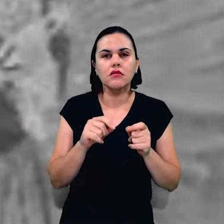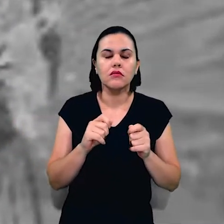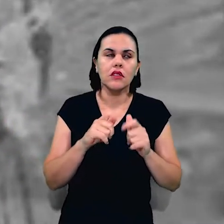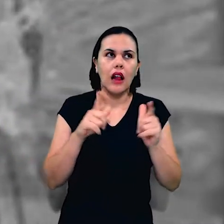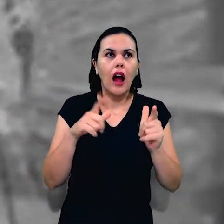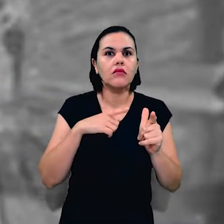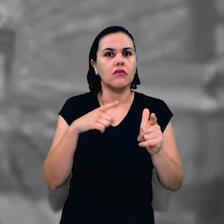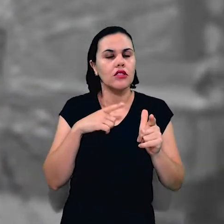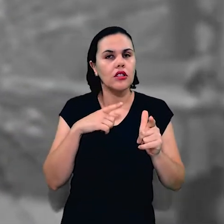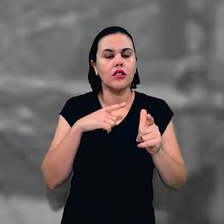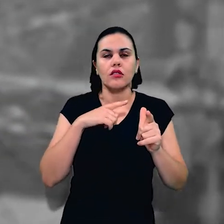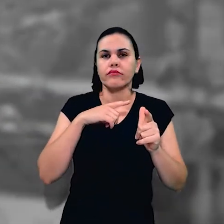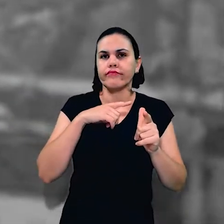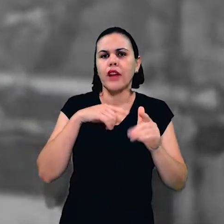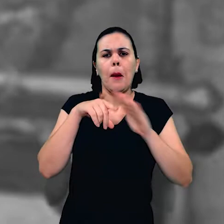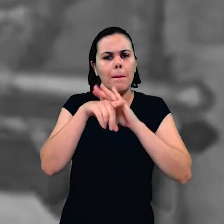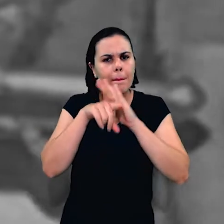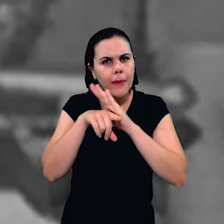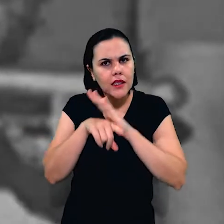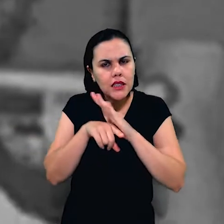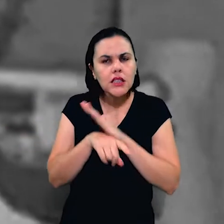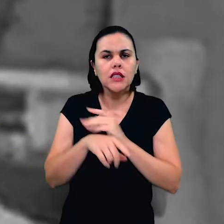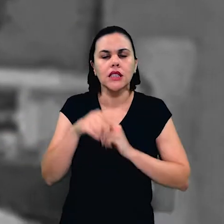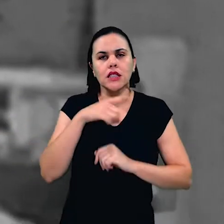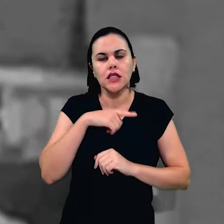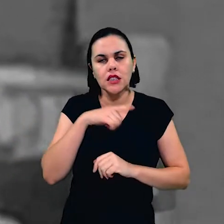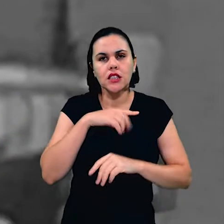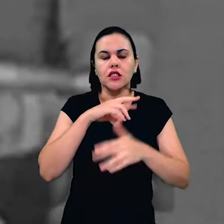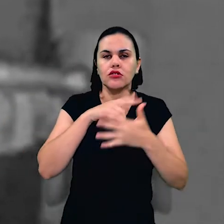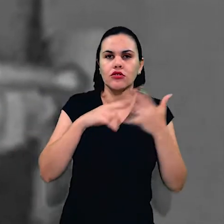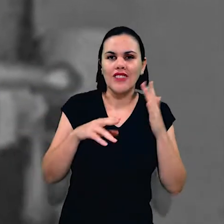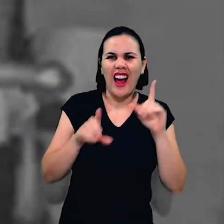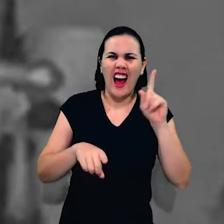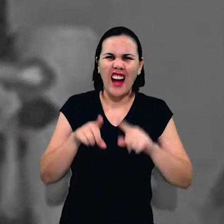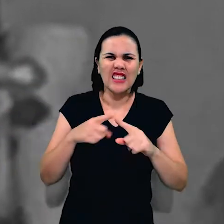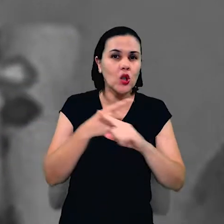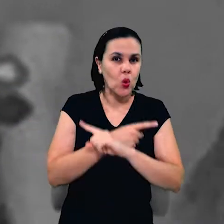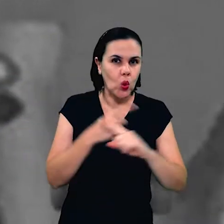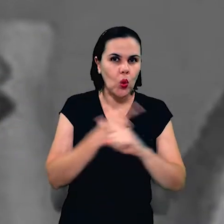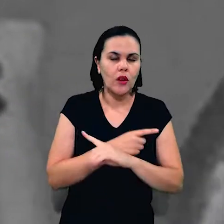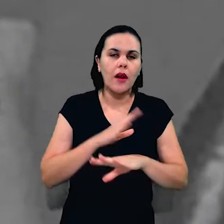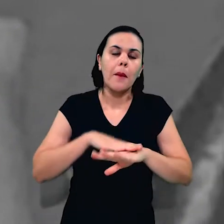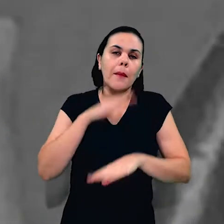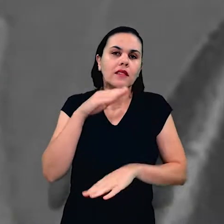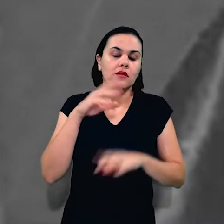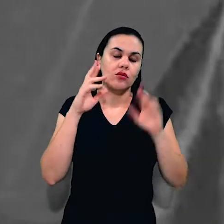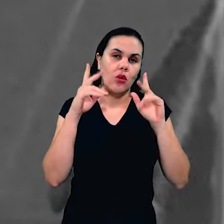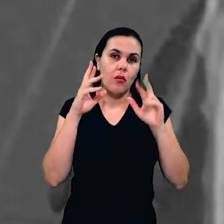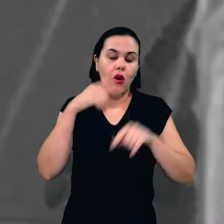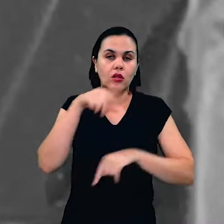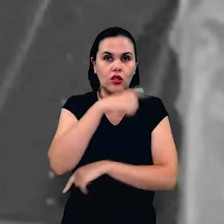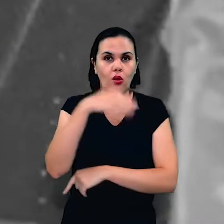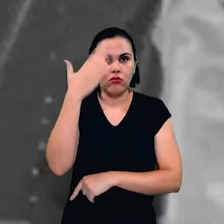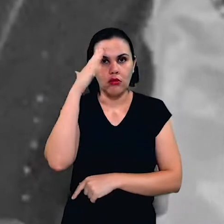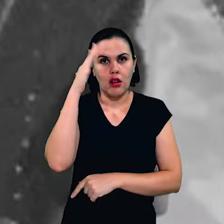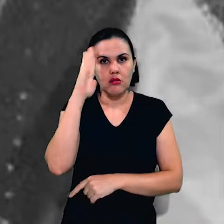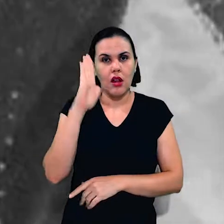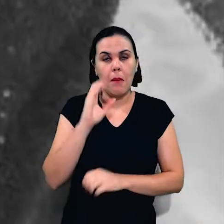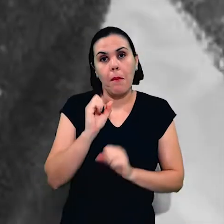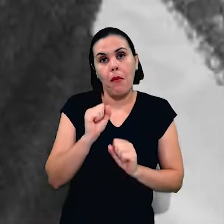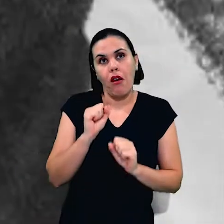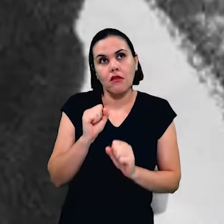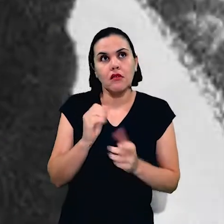que tem várias pesquisas a respeito, que às vezes contradizem, mas é o normal que a gente mais ou menos tem aqui. Pode ser